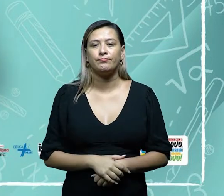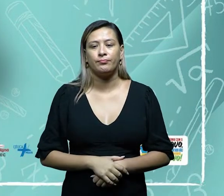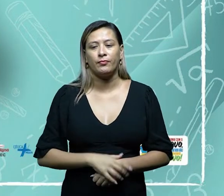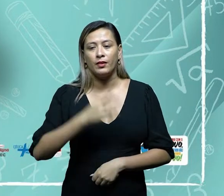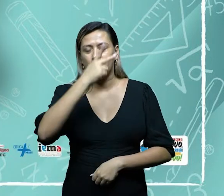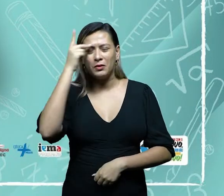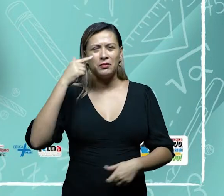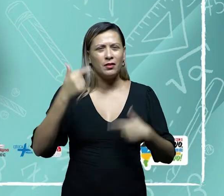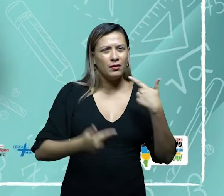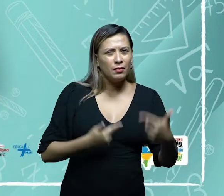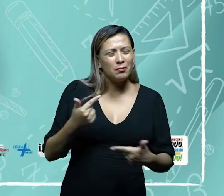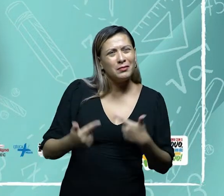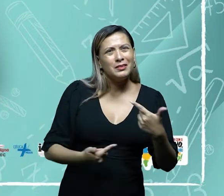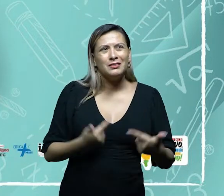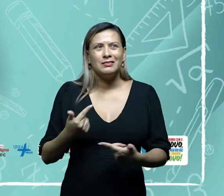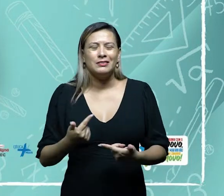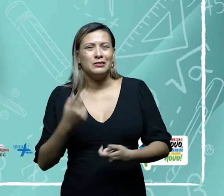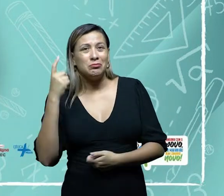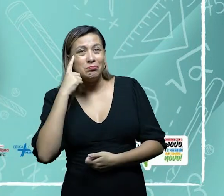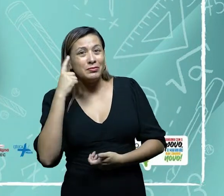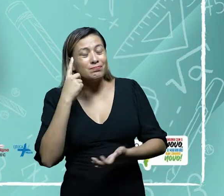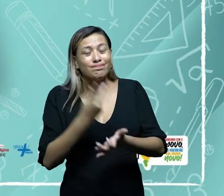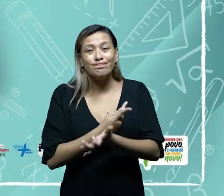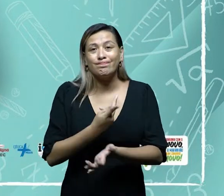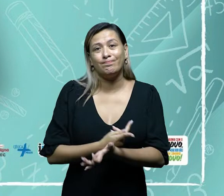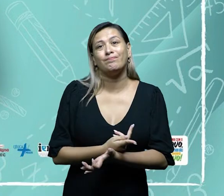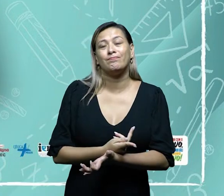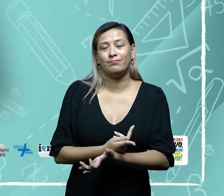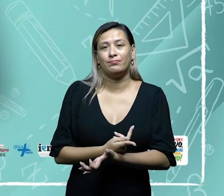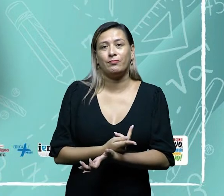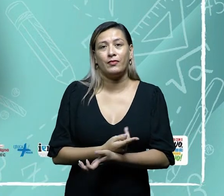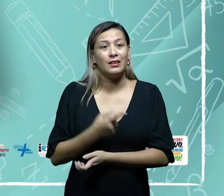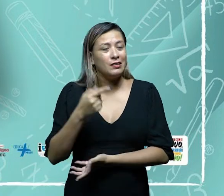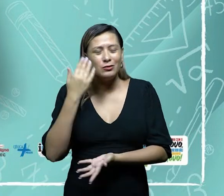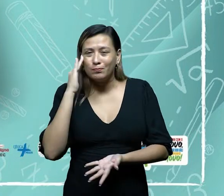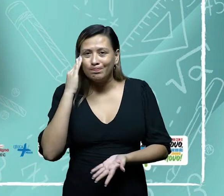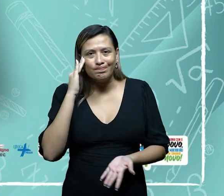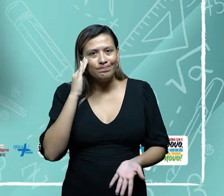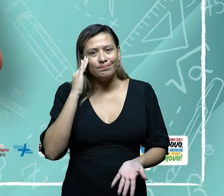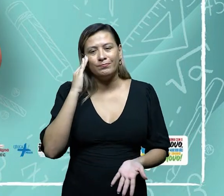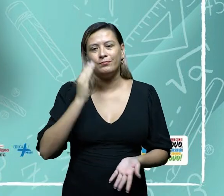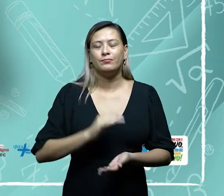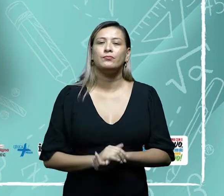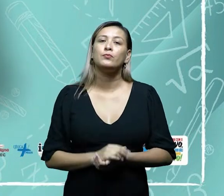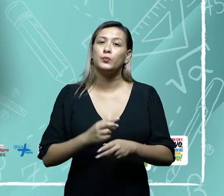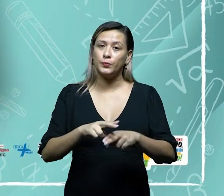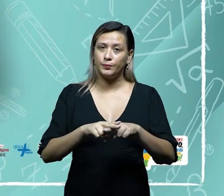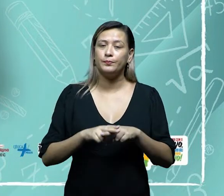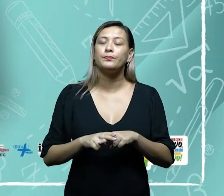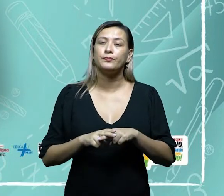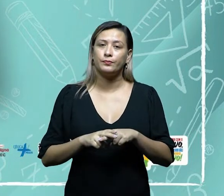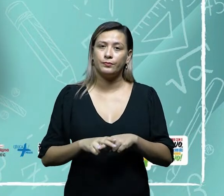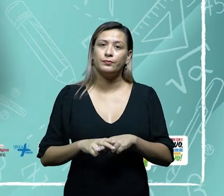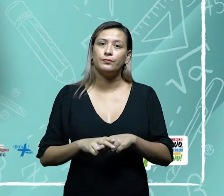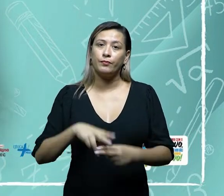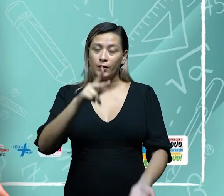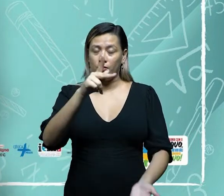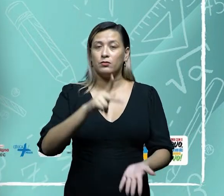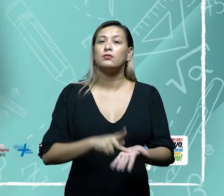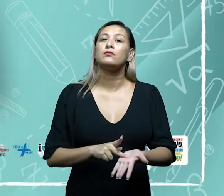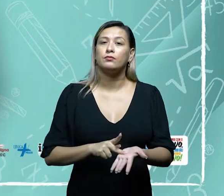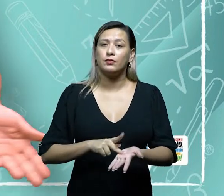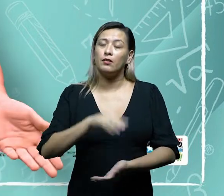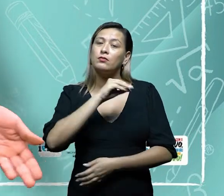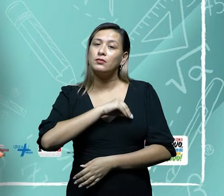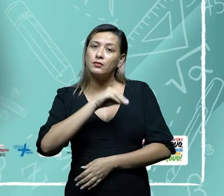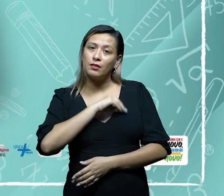se equivocando nessa situação, né? Ele não entende, ele se equivoca, ele quer de fato receber alguma